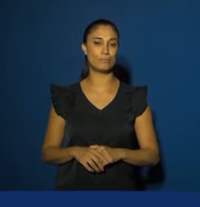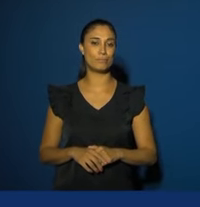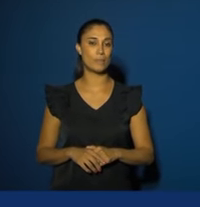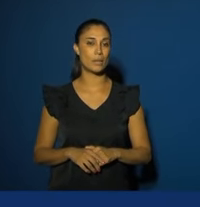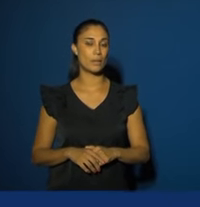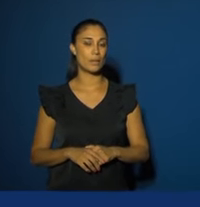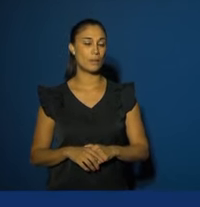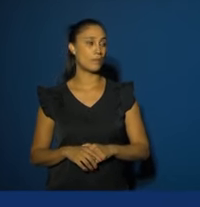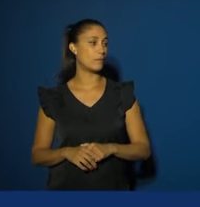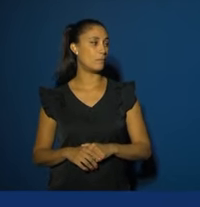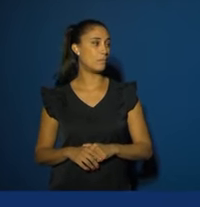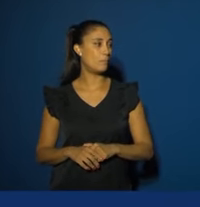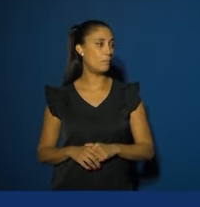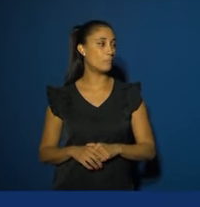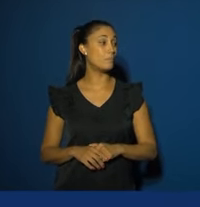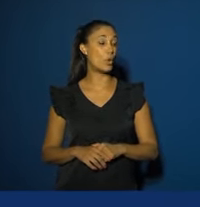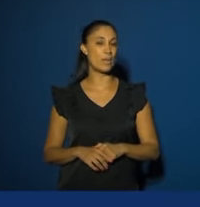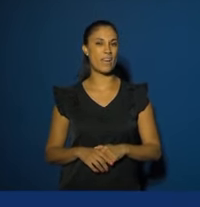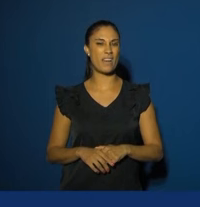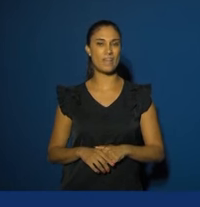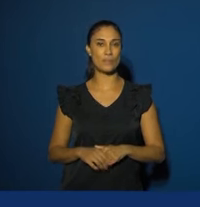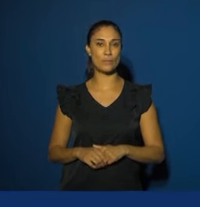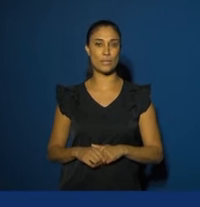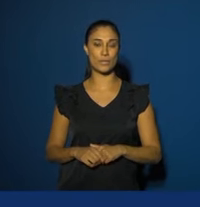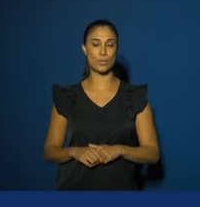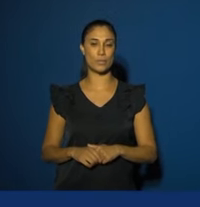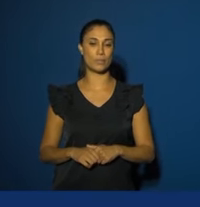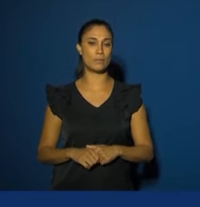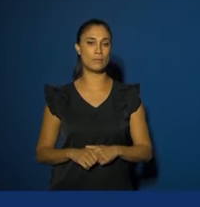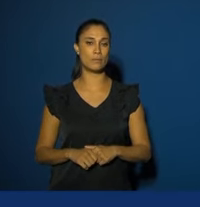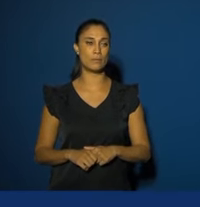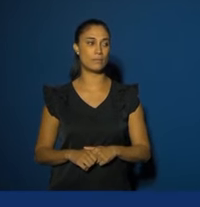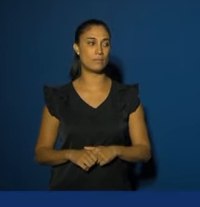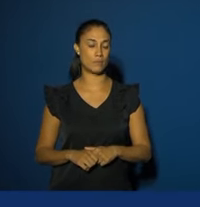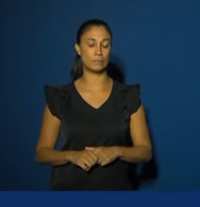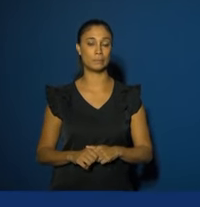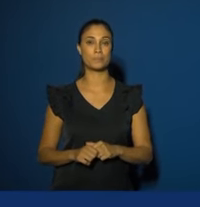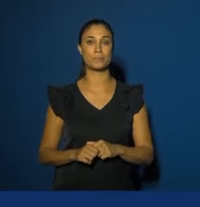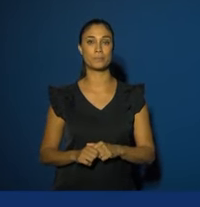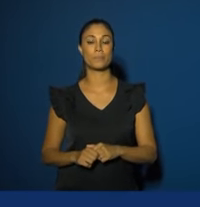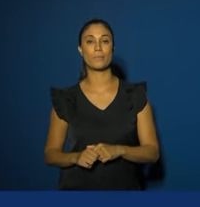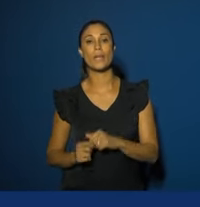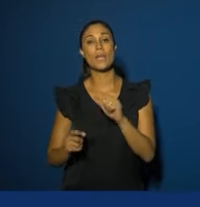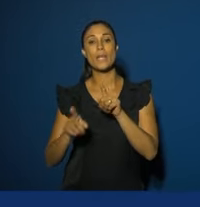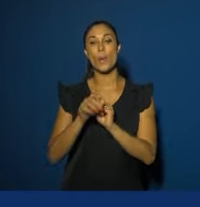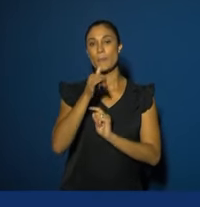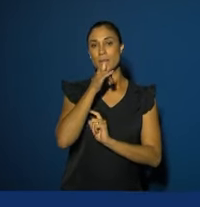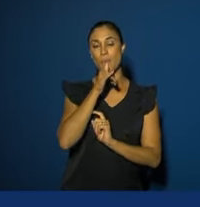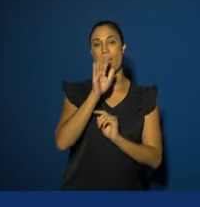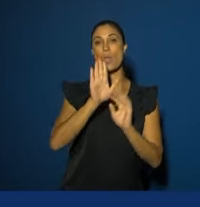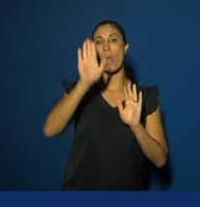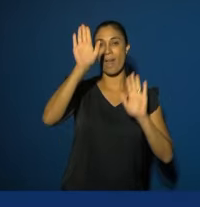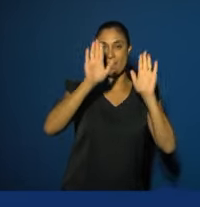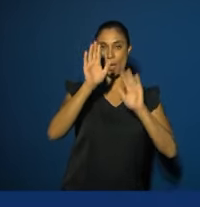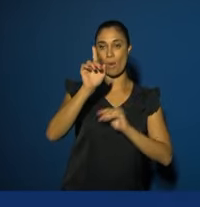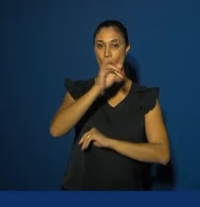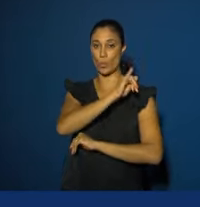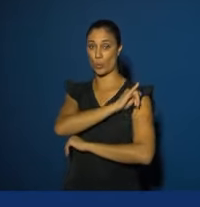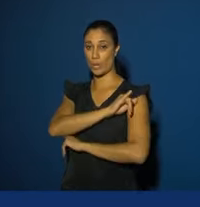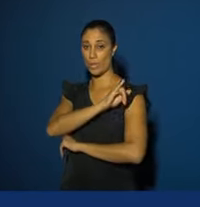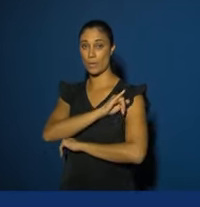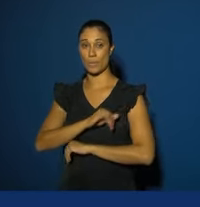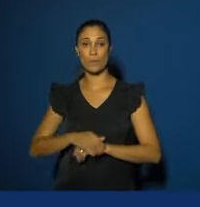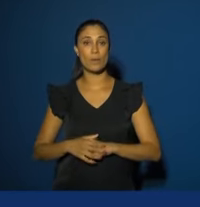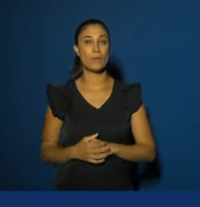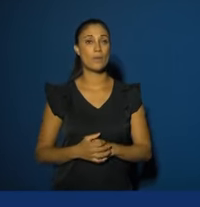desde do desde do Marco legal né Vocês levaram né dois lotes no leilão do Rio de Janeiro eh